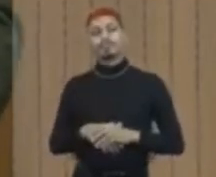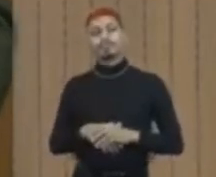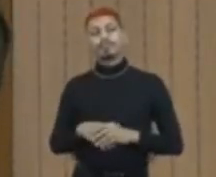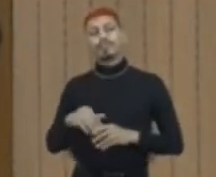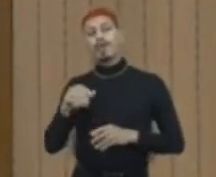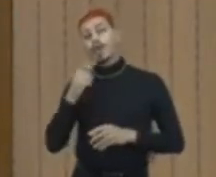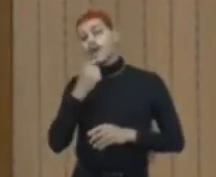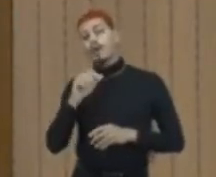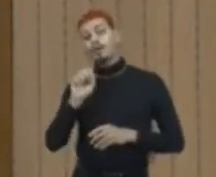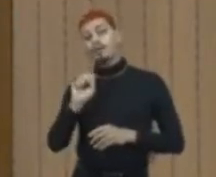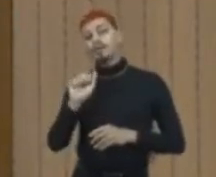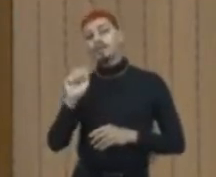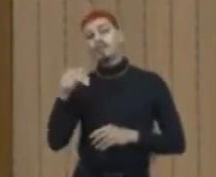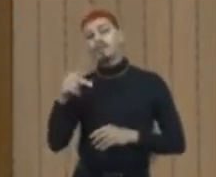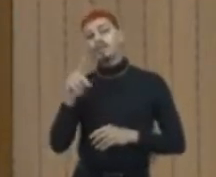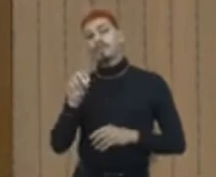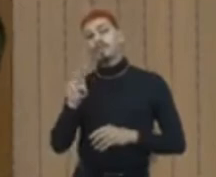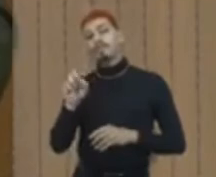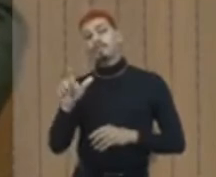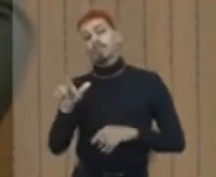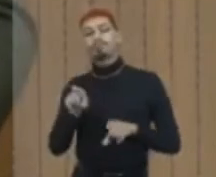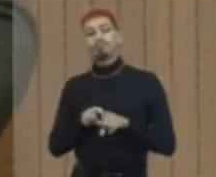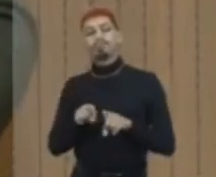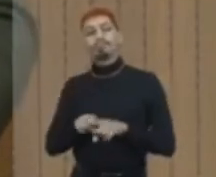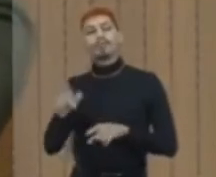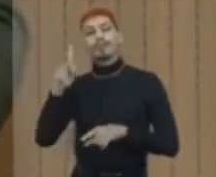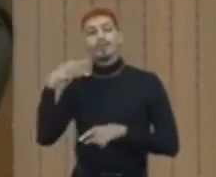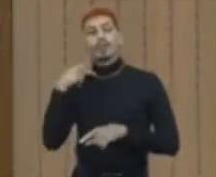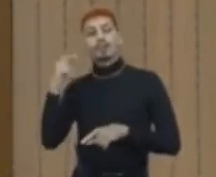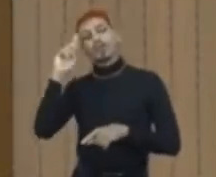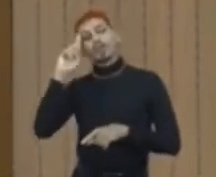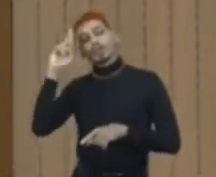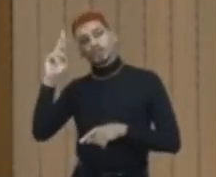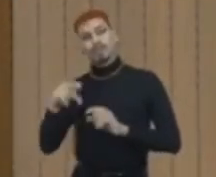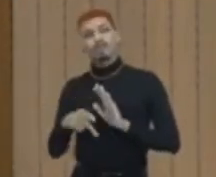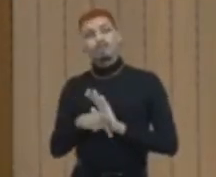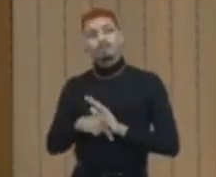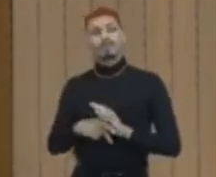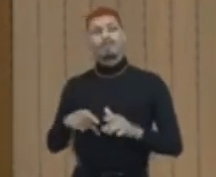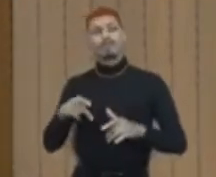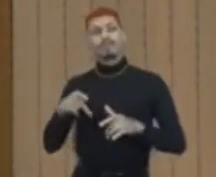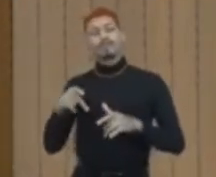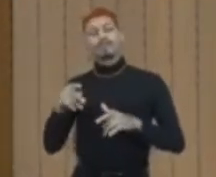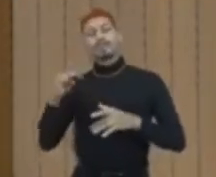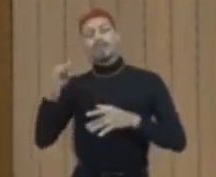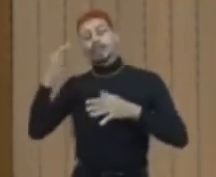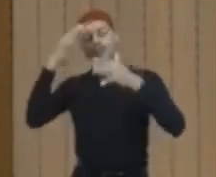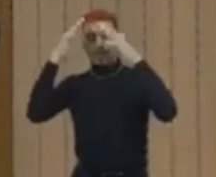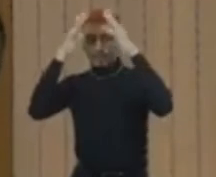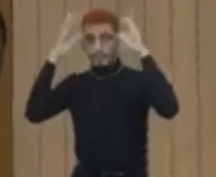Sandoval Alves da Silva, procurador-chefe da Procuradoria Regional do Trabalho da 8ª Região,